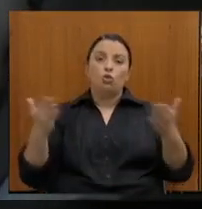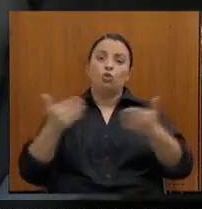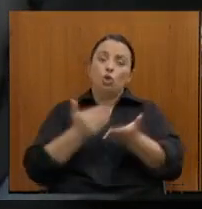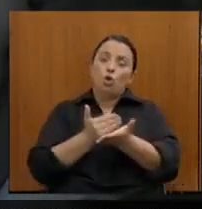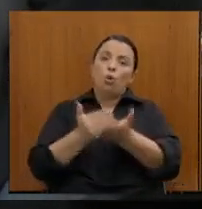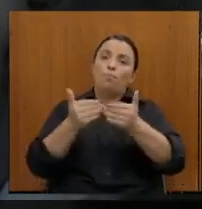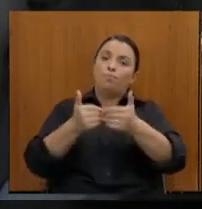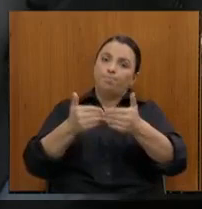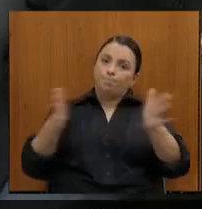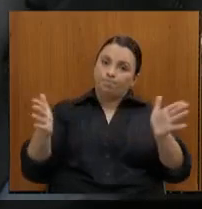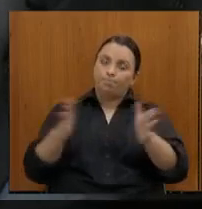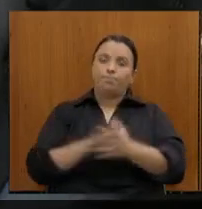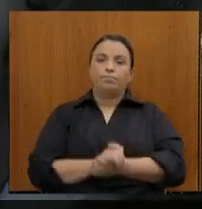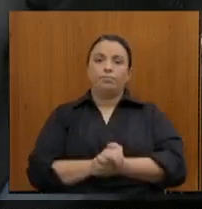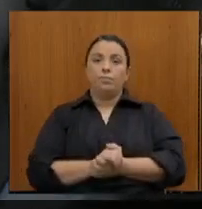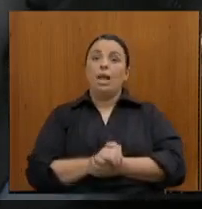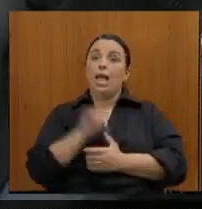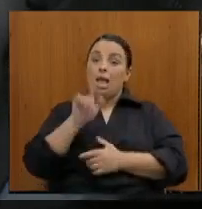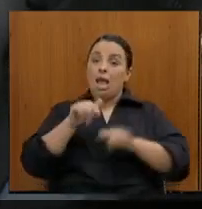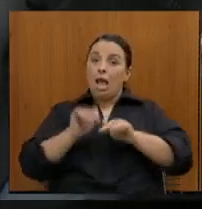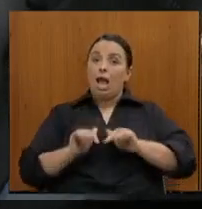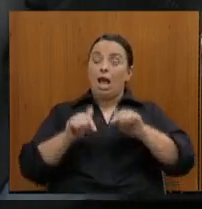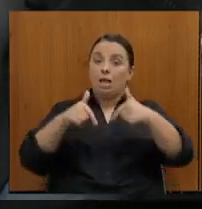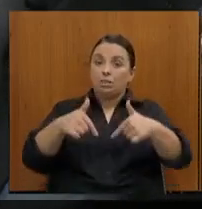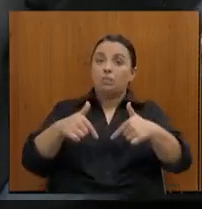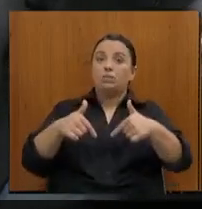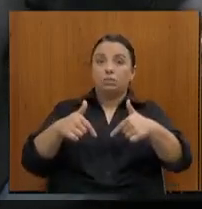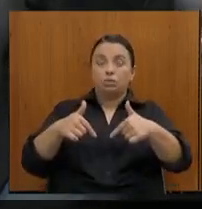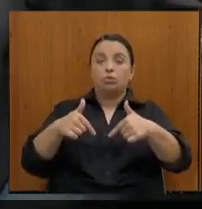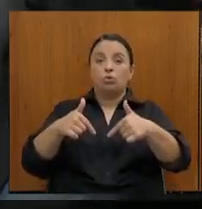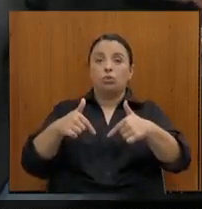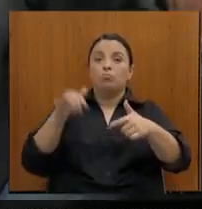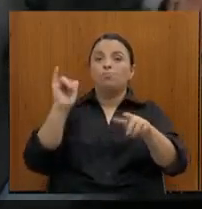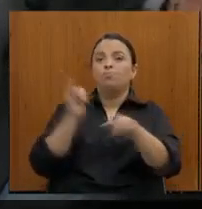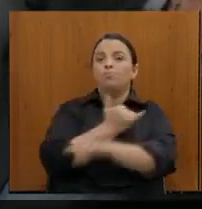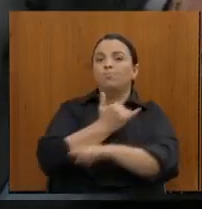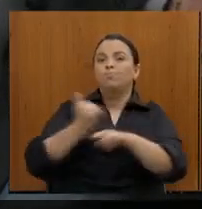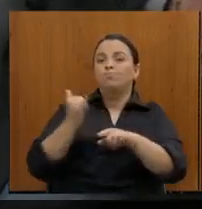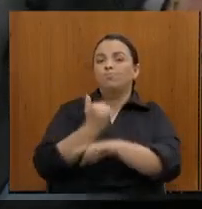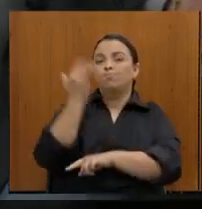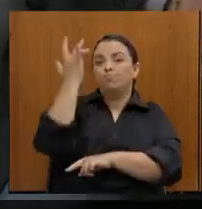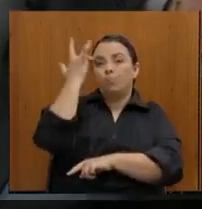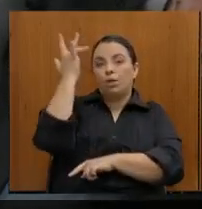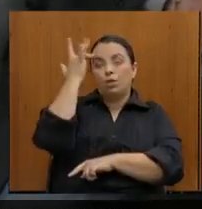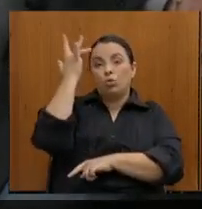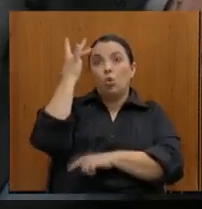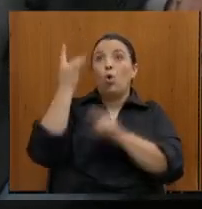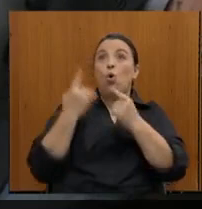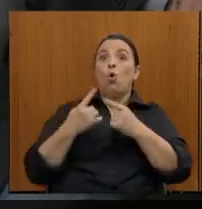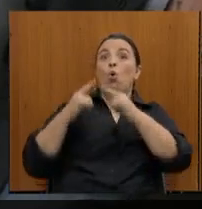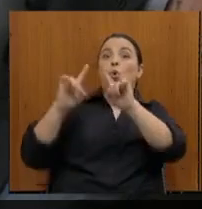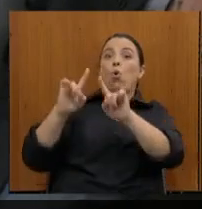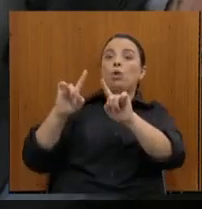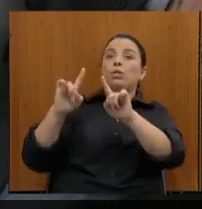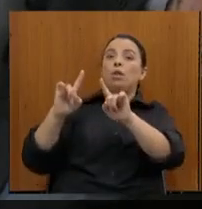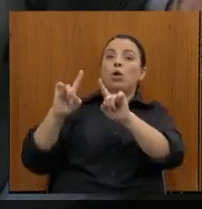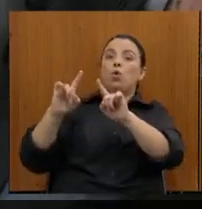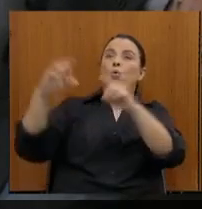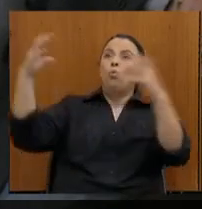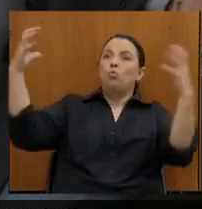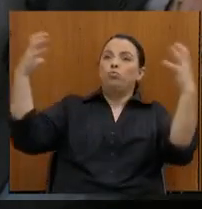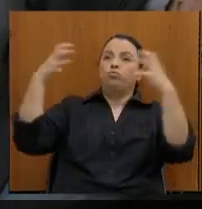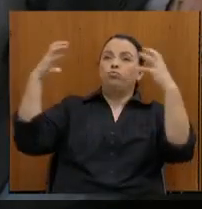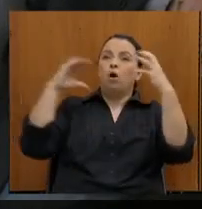medidas ambiciosas contra o aquecimento global Este foi o apelo do Papa